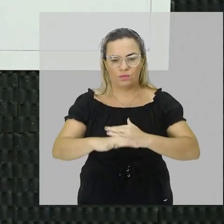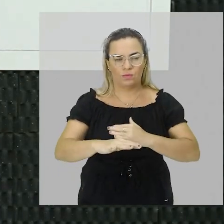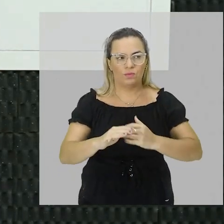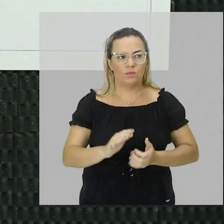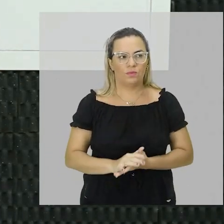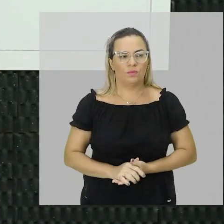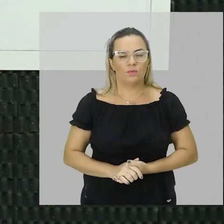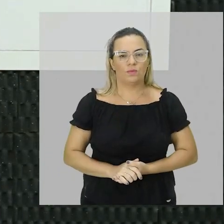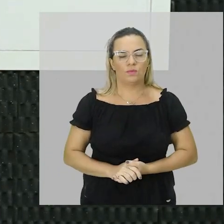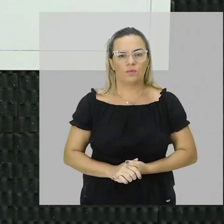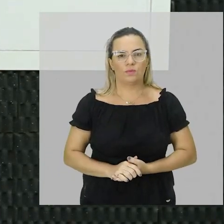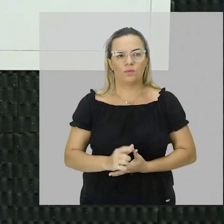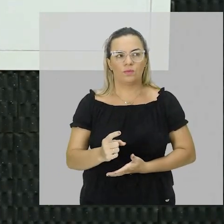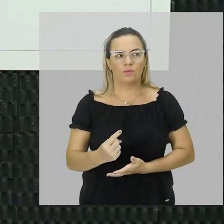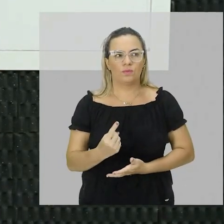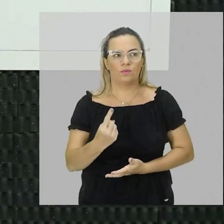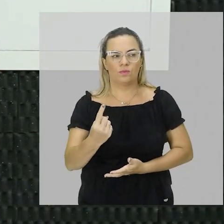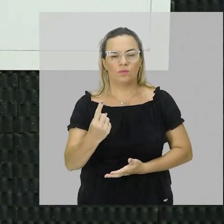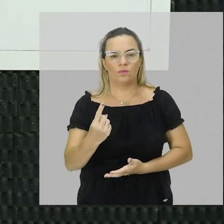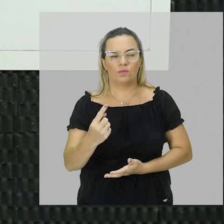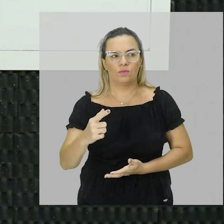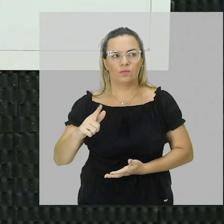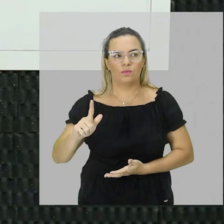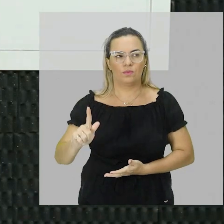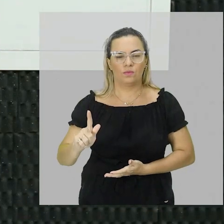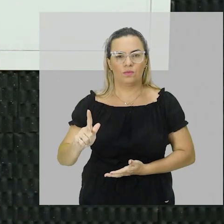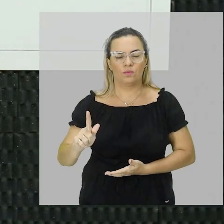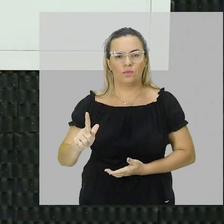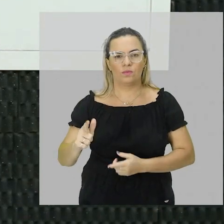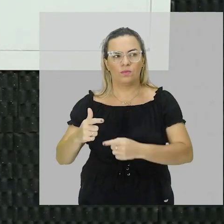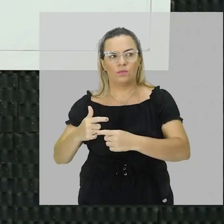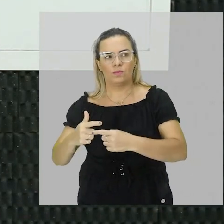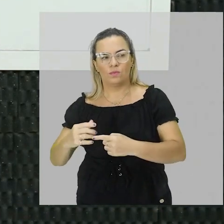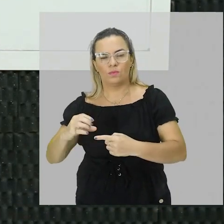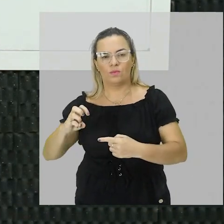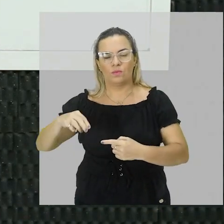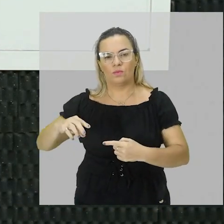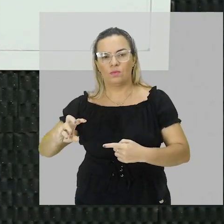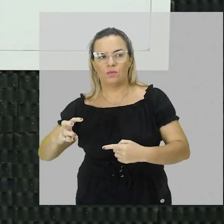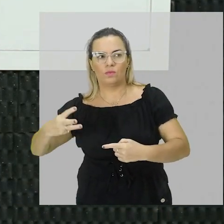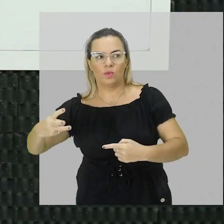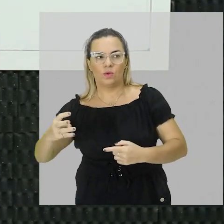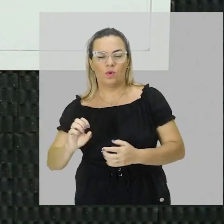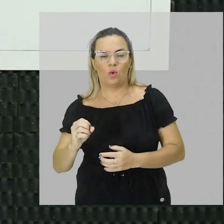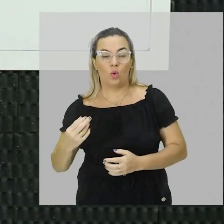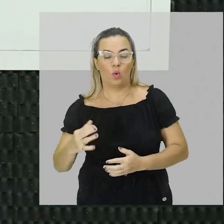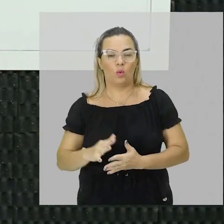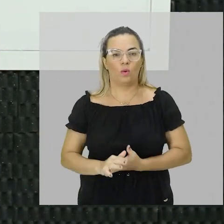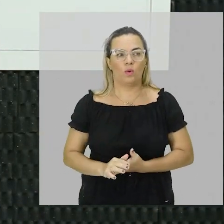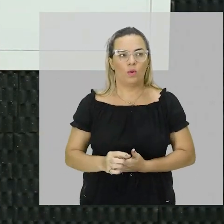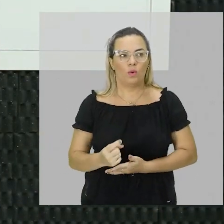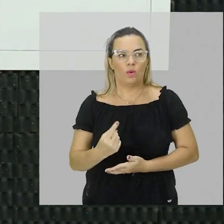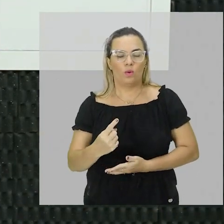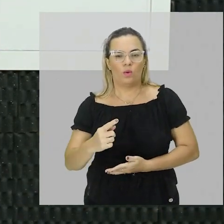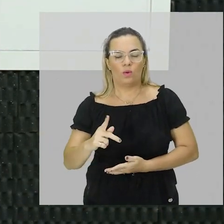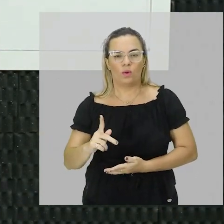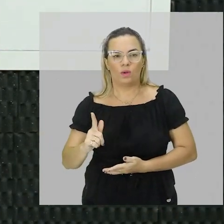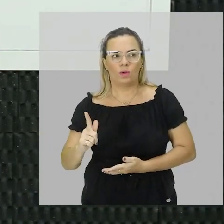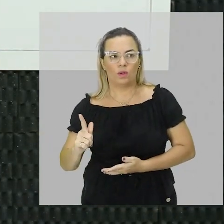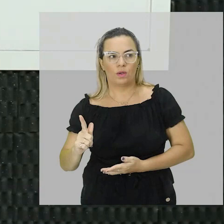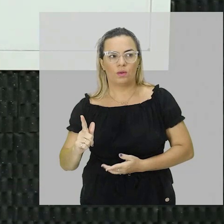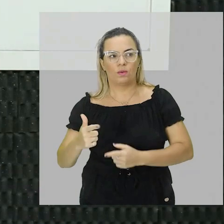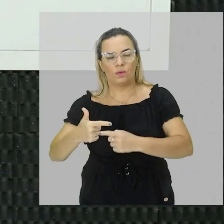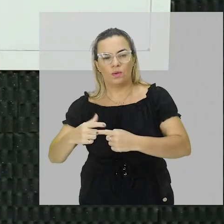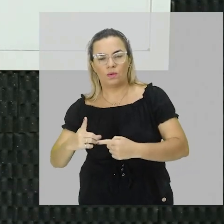grama por centímetro cúbico, né? Ou é 1 quilograma por decímetro cúbico,